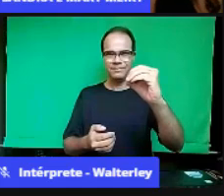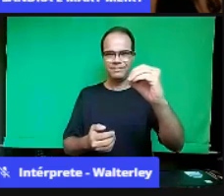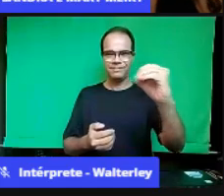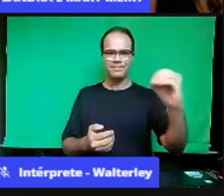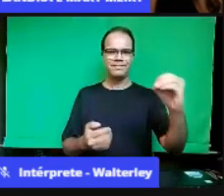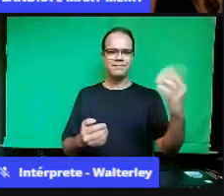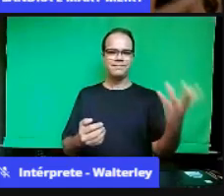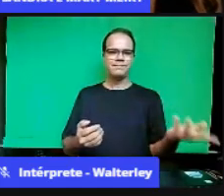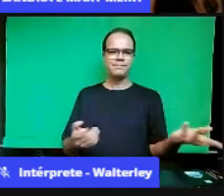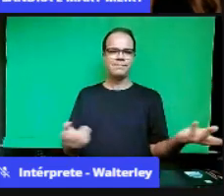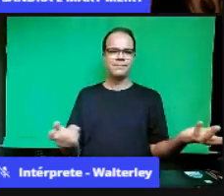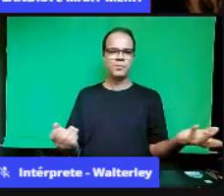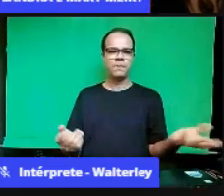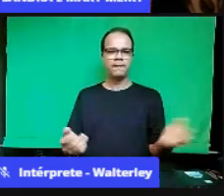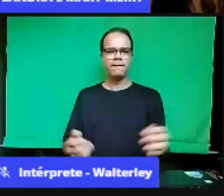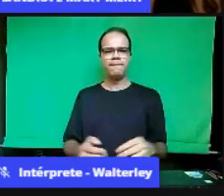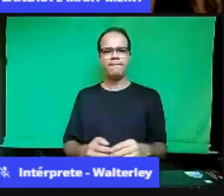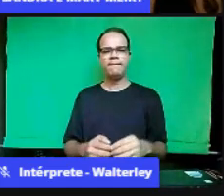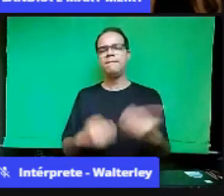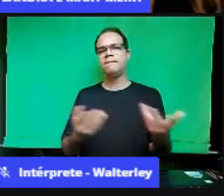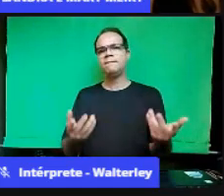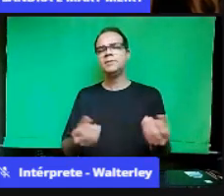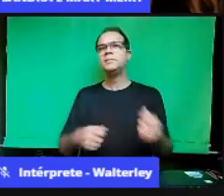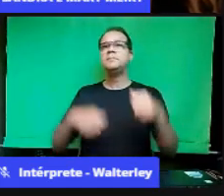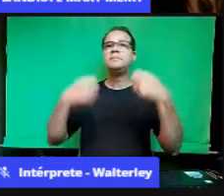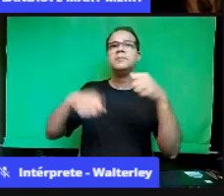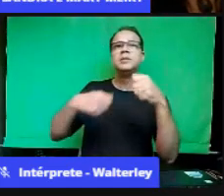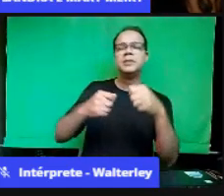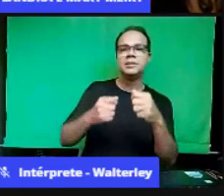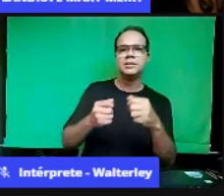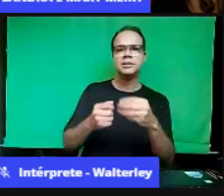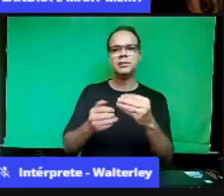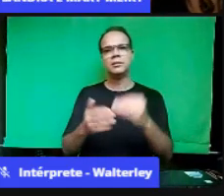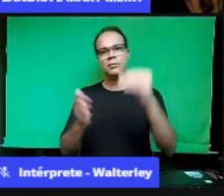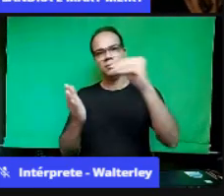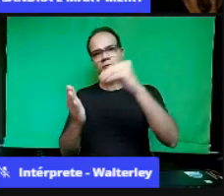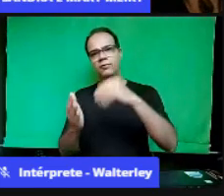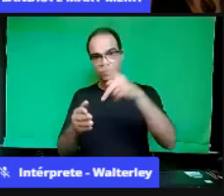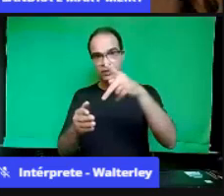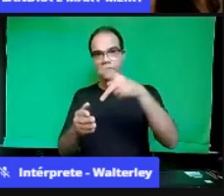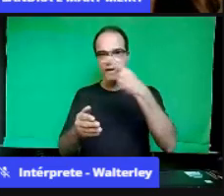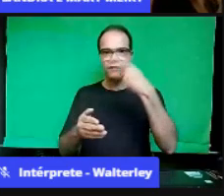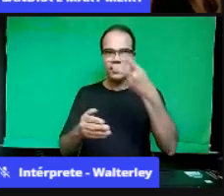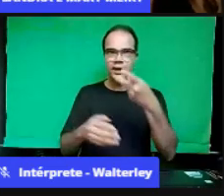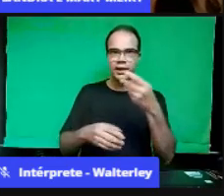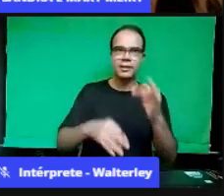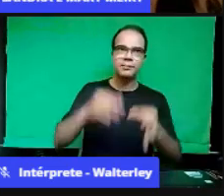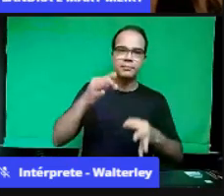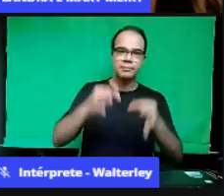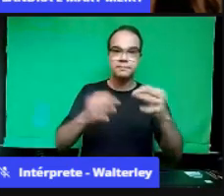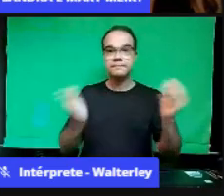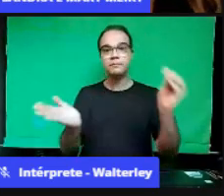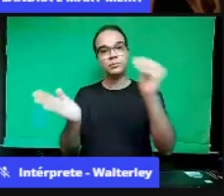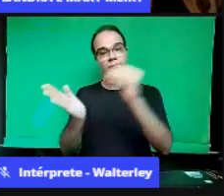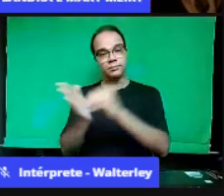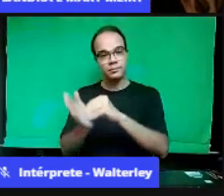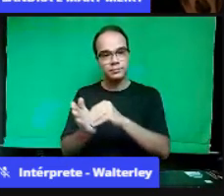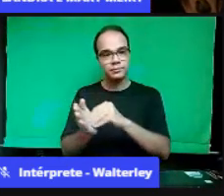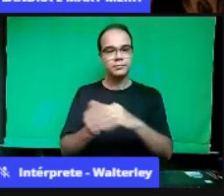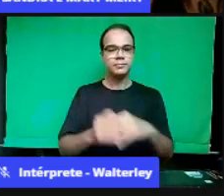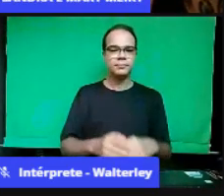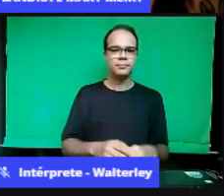vocês as situações que precisam ser relatadas, a linguagem, atenção, memória,